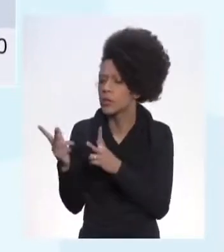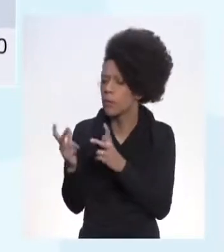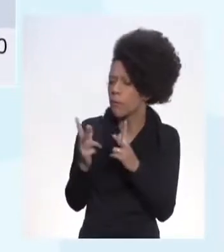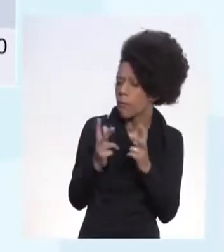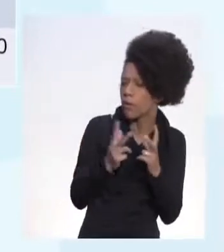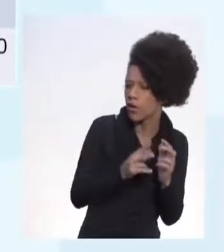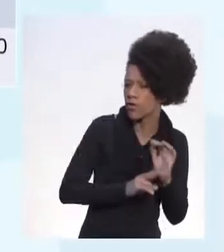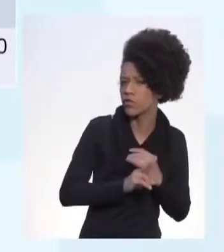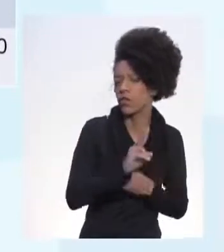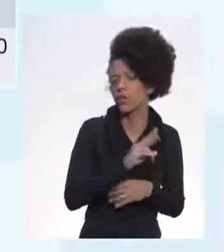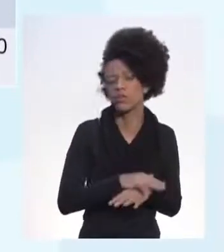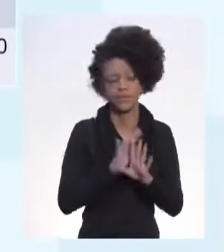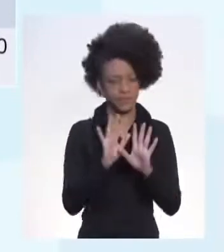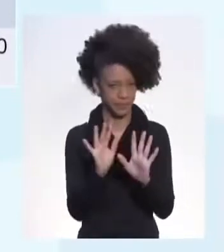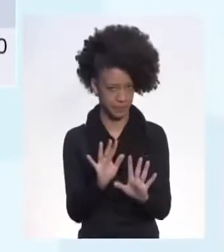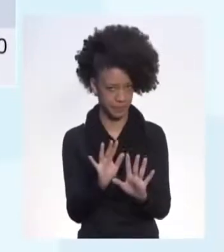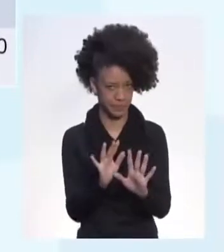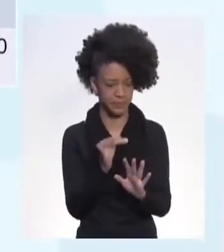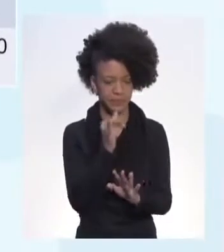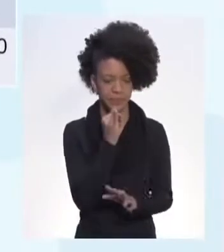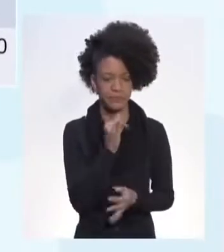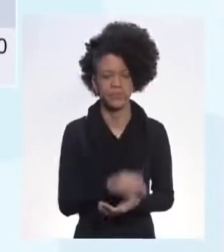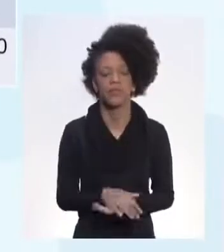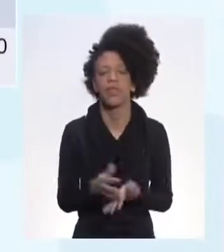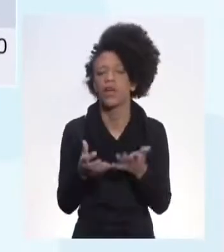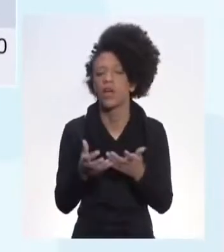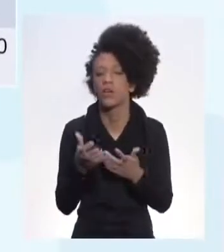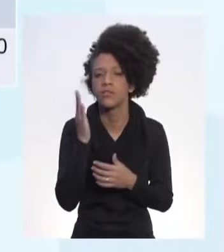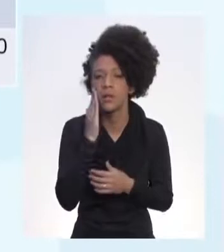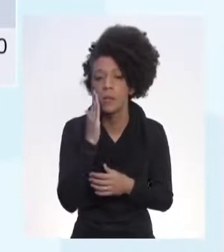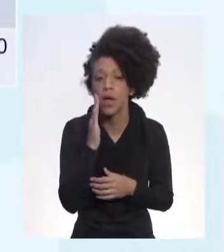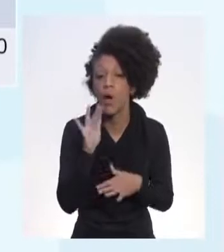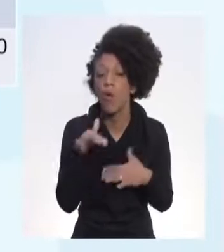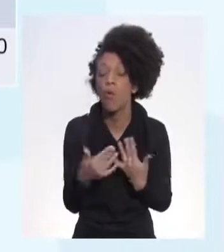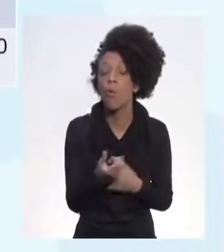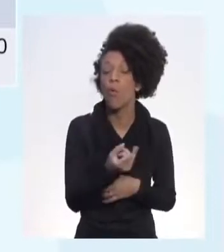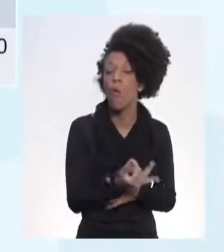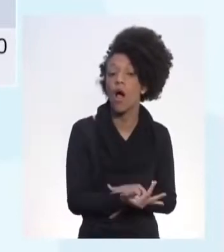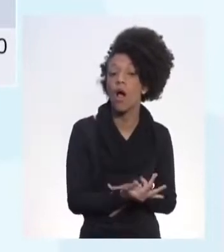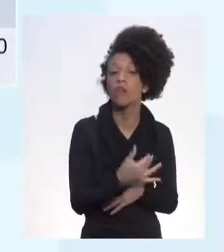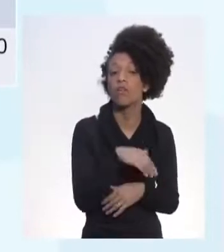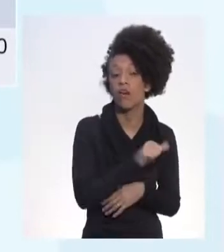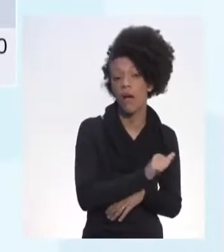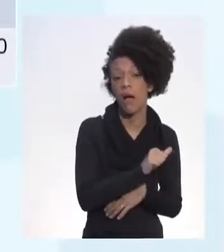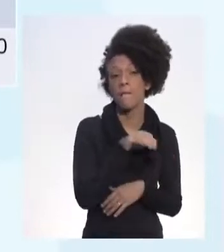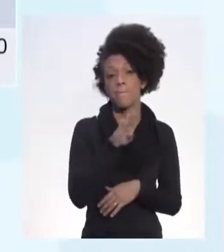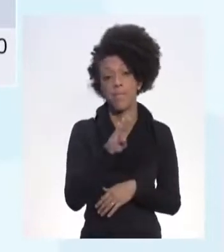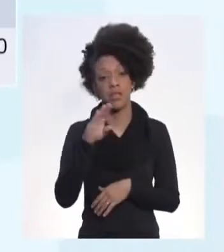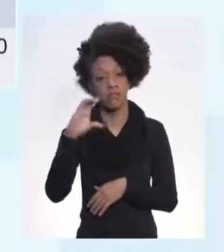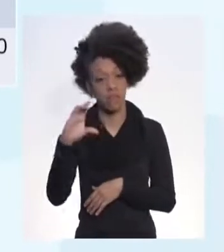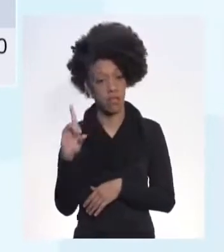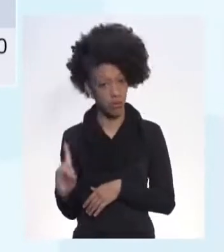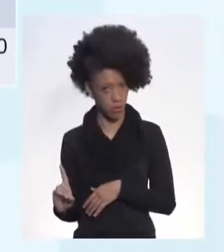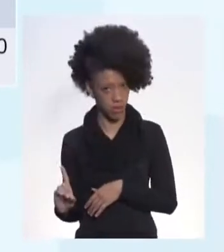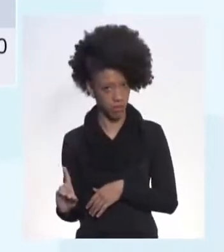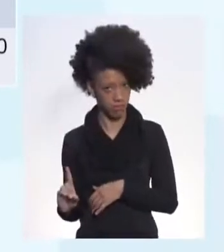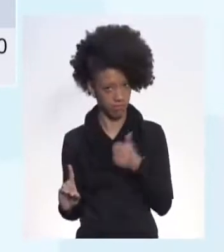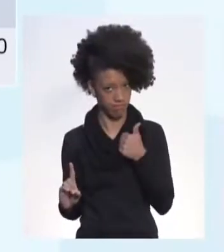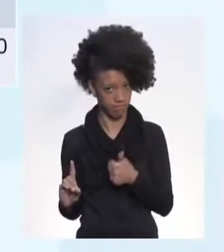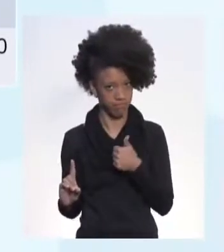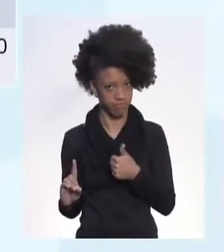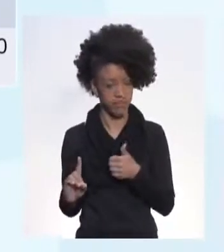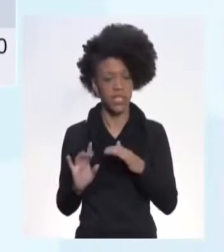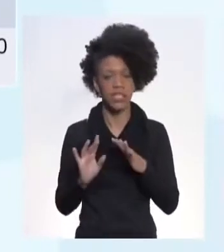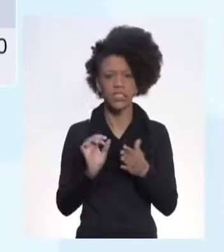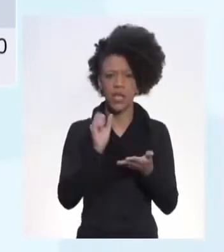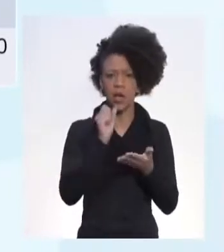esses valores. Ou seja, eu quero saber qual o valor de A, qual é o valor de B, o C e o D.